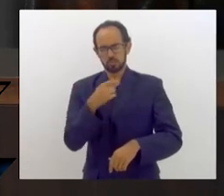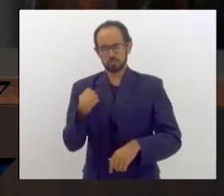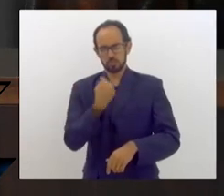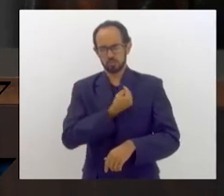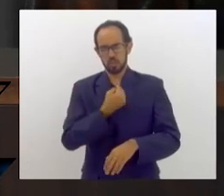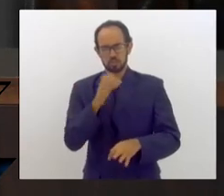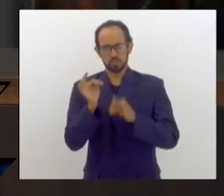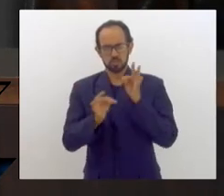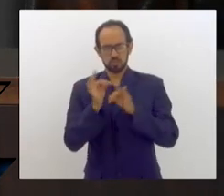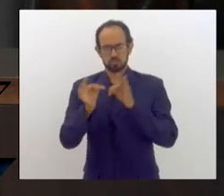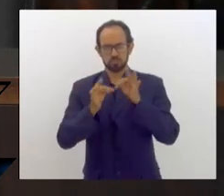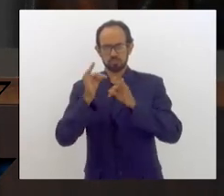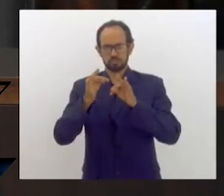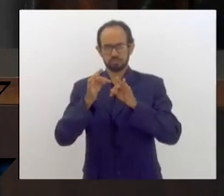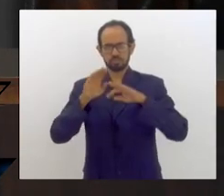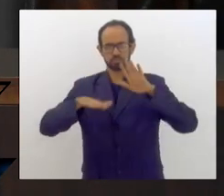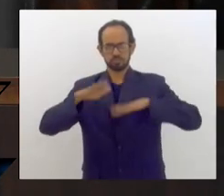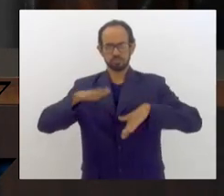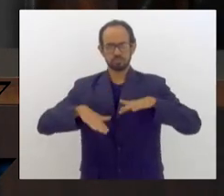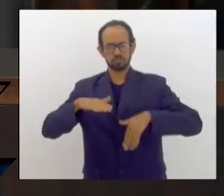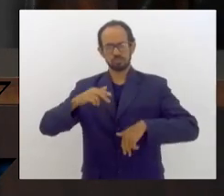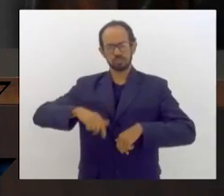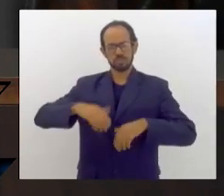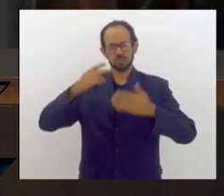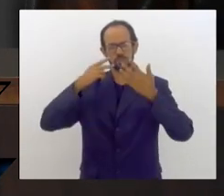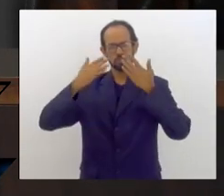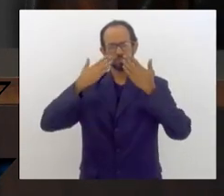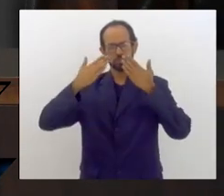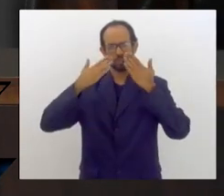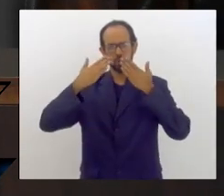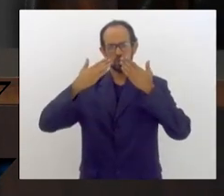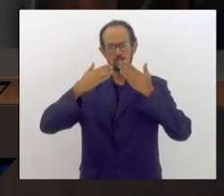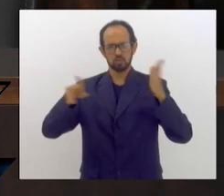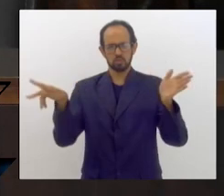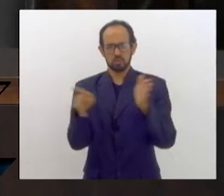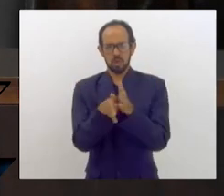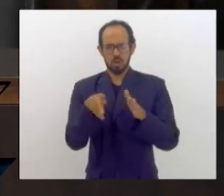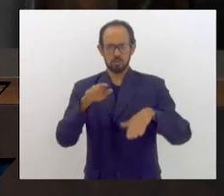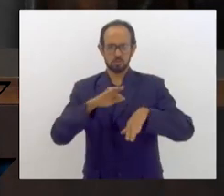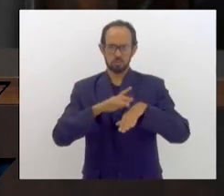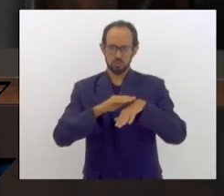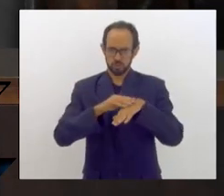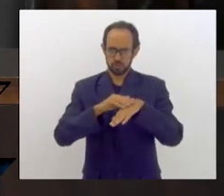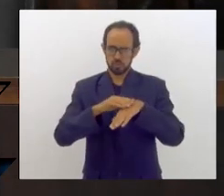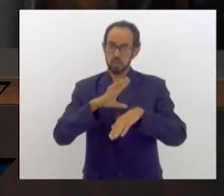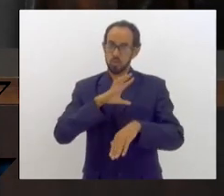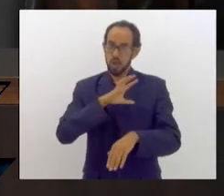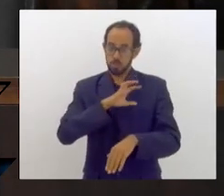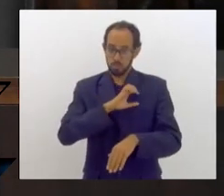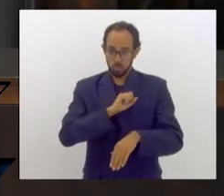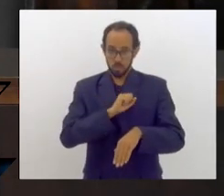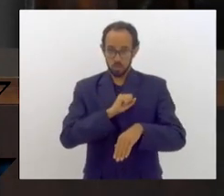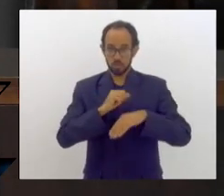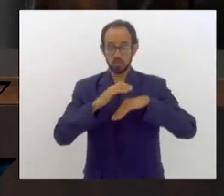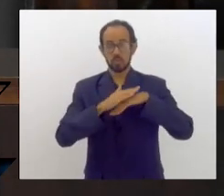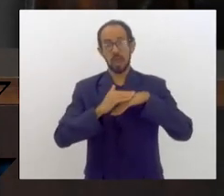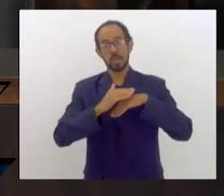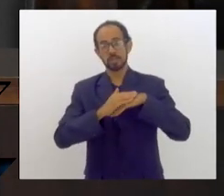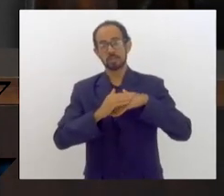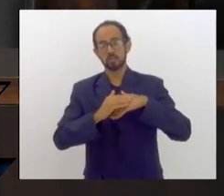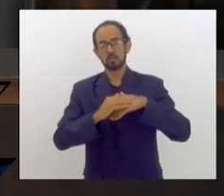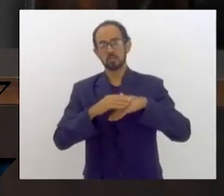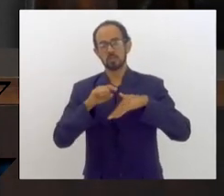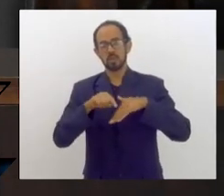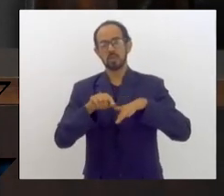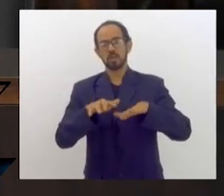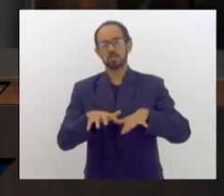tratamento depende muito do psicológico do doente. E o amor e o carinho está presente nisso.